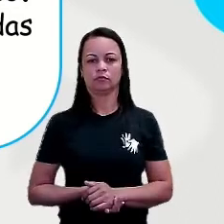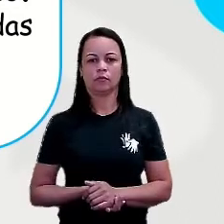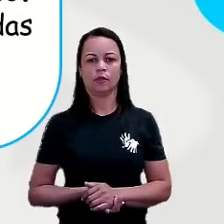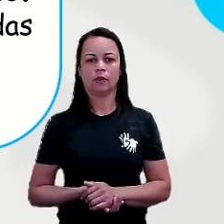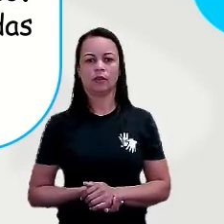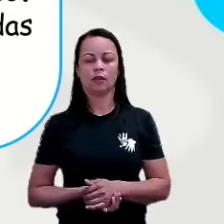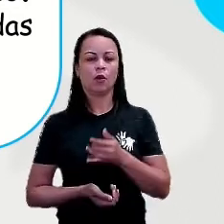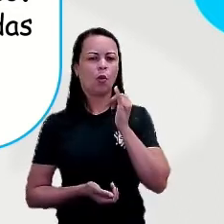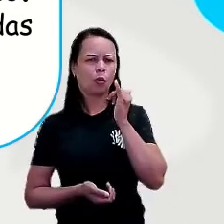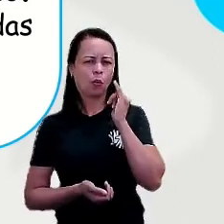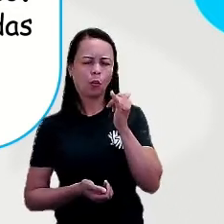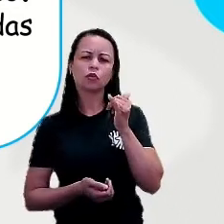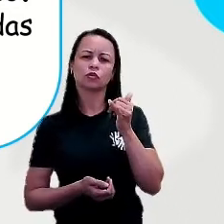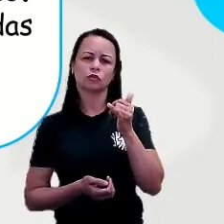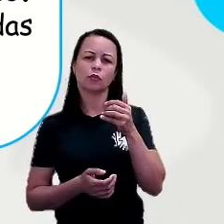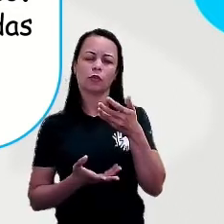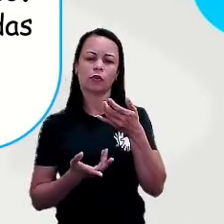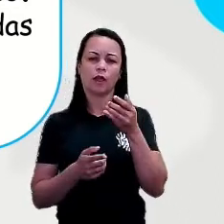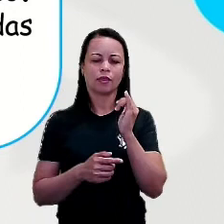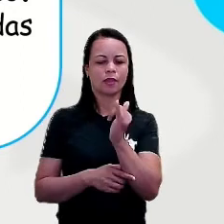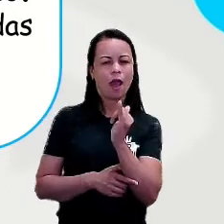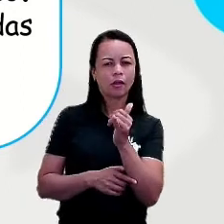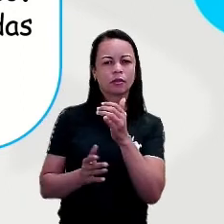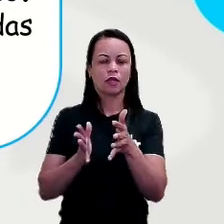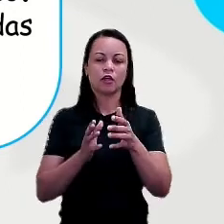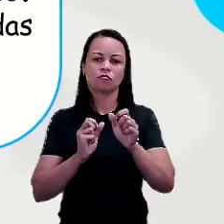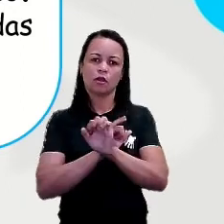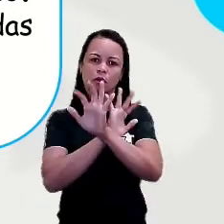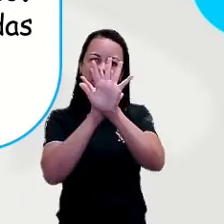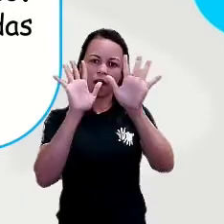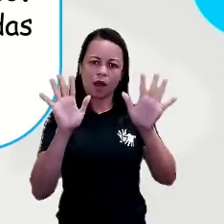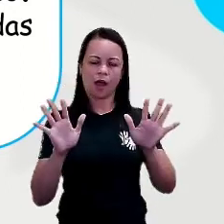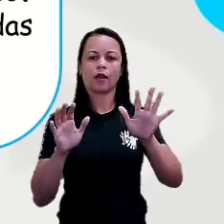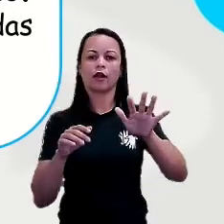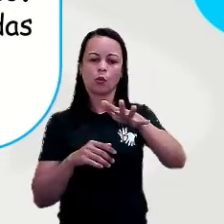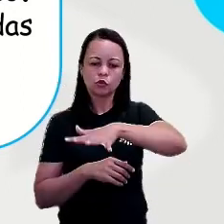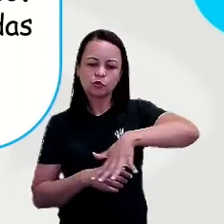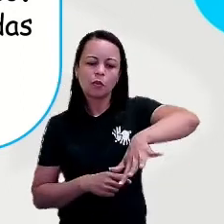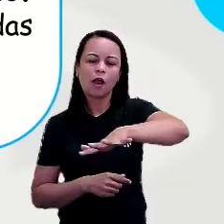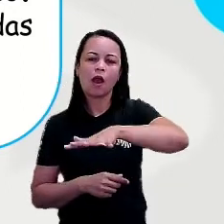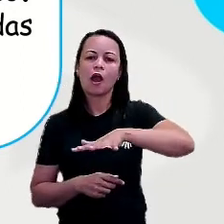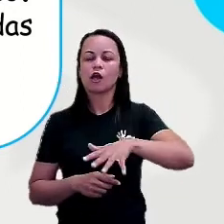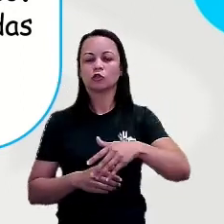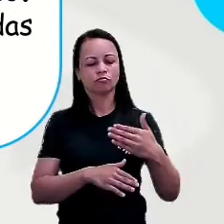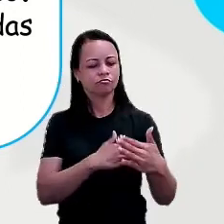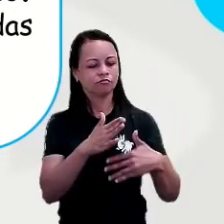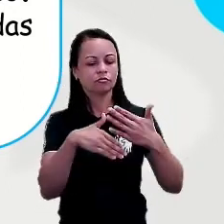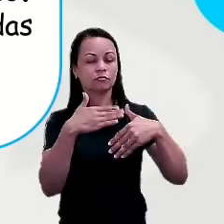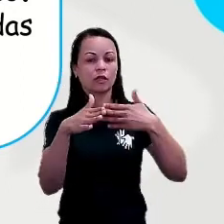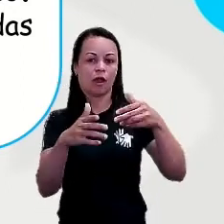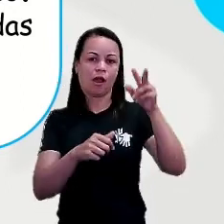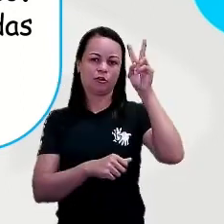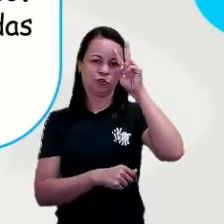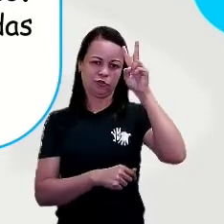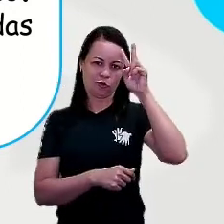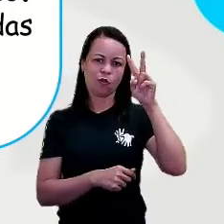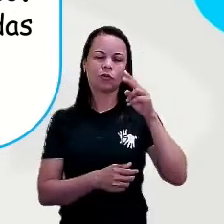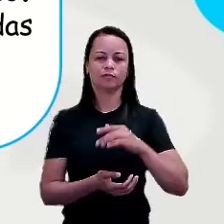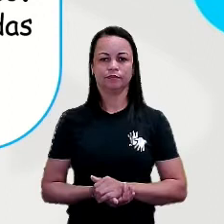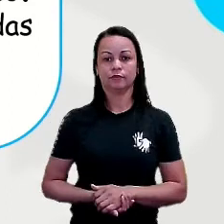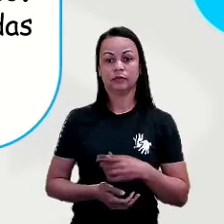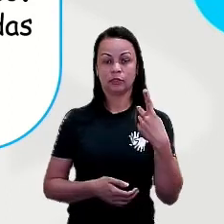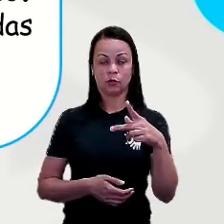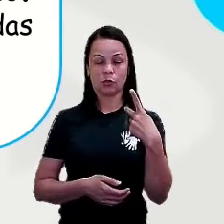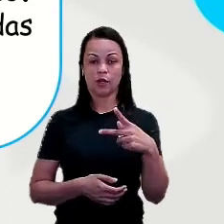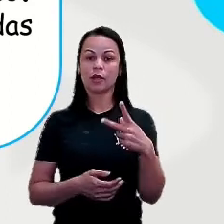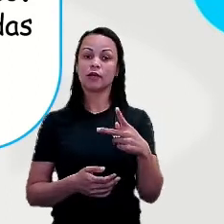se tratar de uma narrativa, deixa bastante claro o espaço ali onde está se desenvolvendo a história. Então, esse espaço